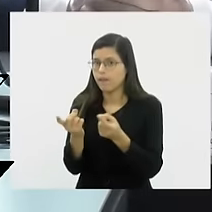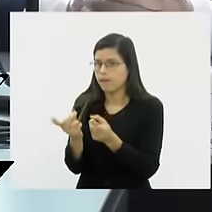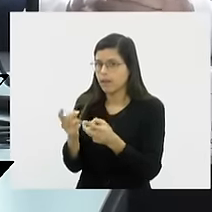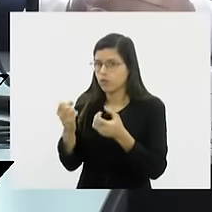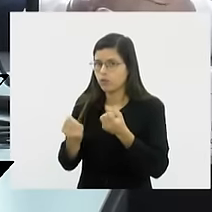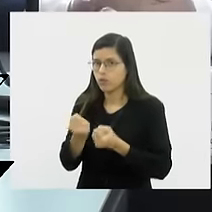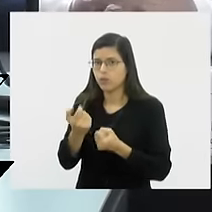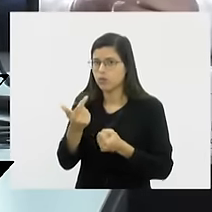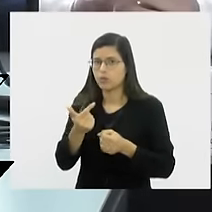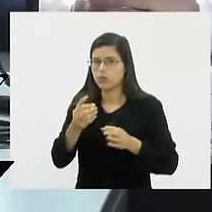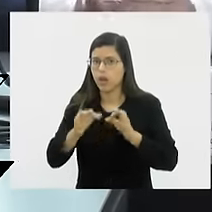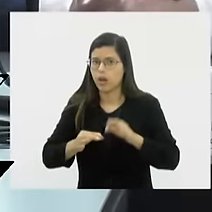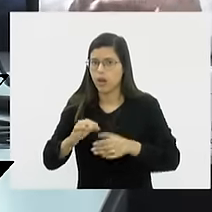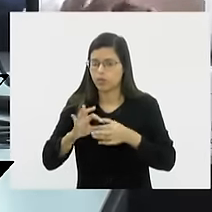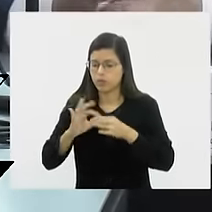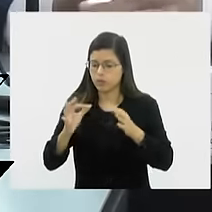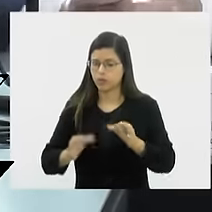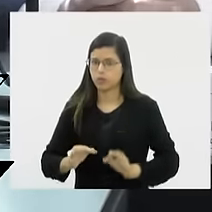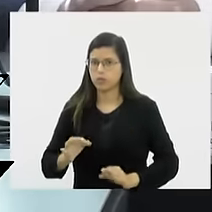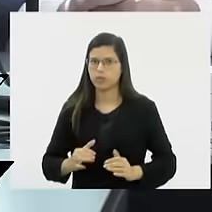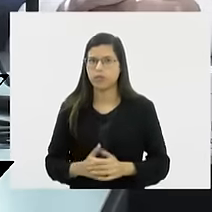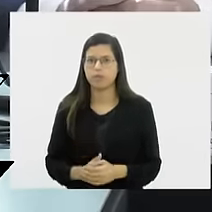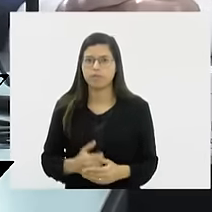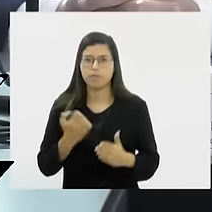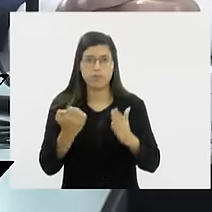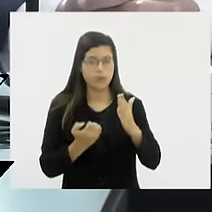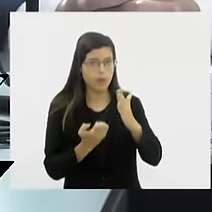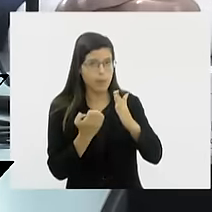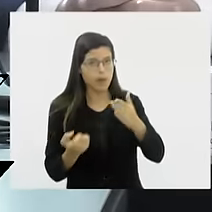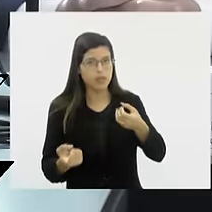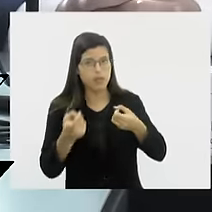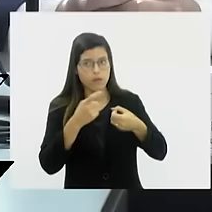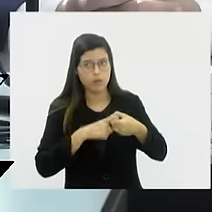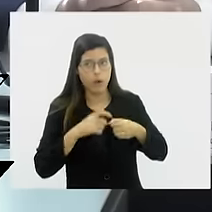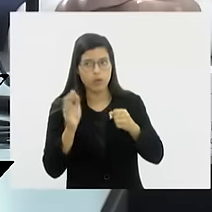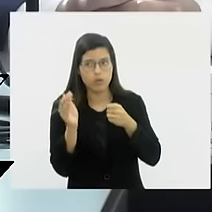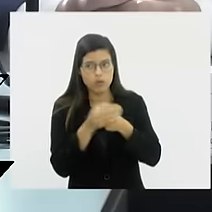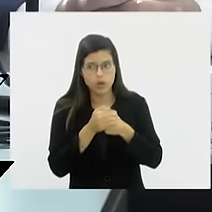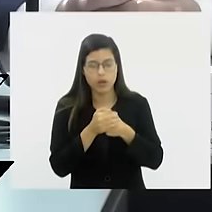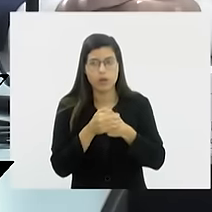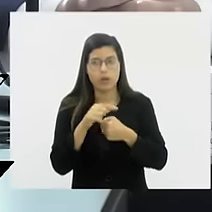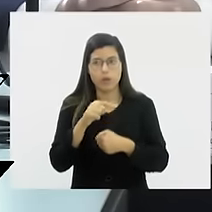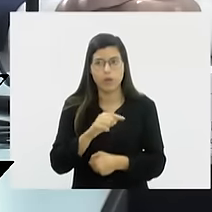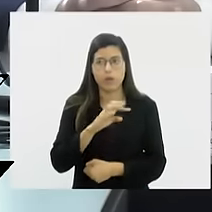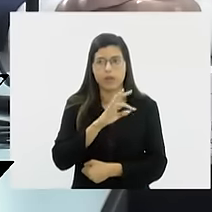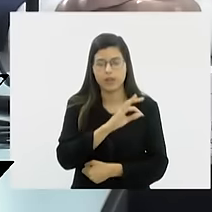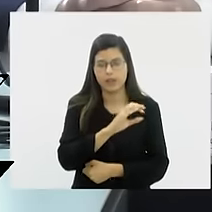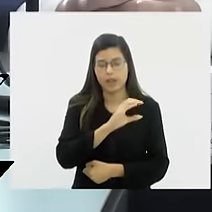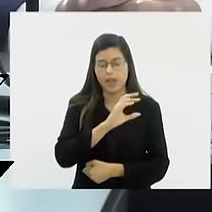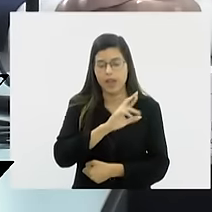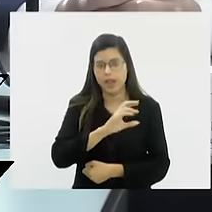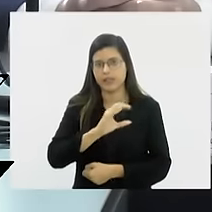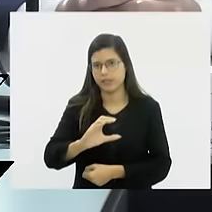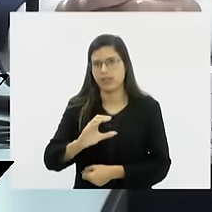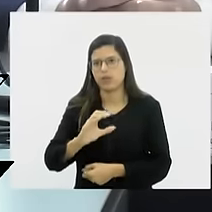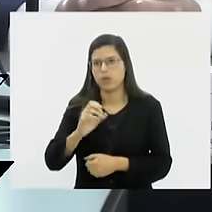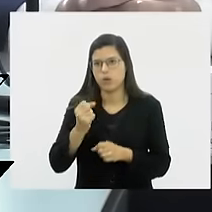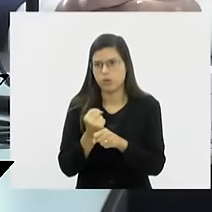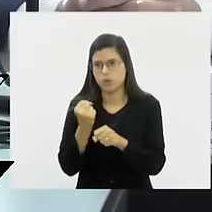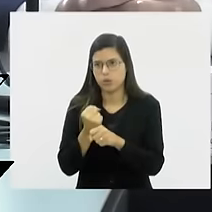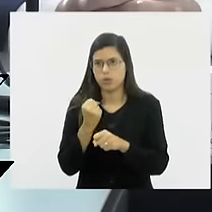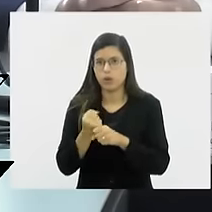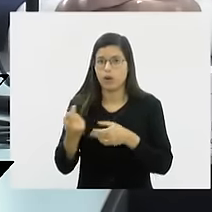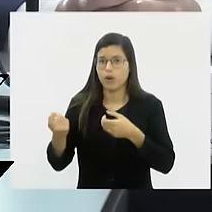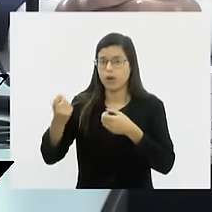aí essa empresa volta, camuflada pelo senhor Jorge Teves e pela TRC Construtora, e ganha